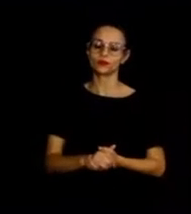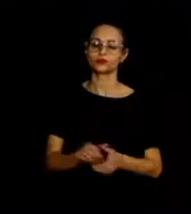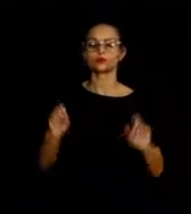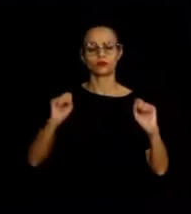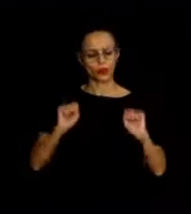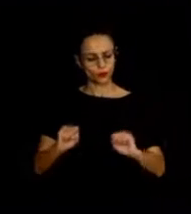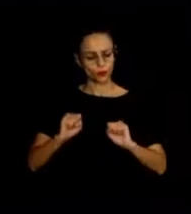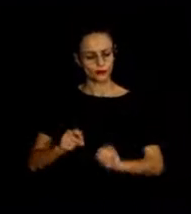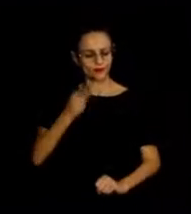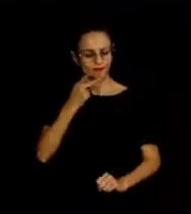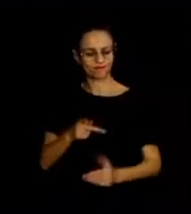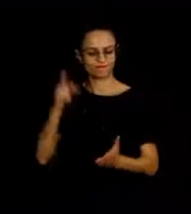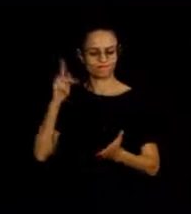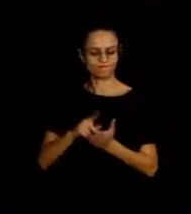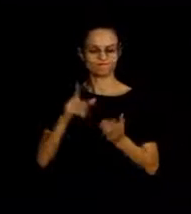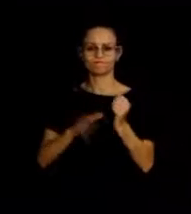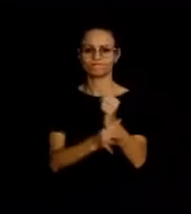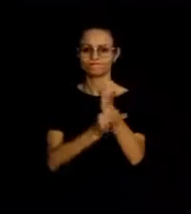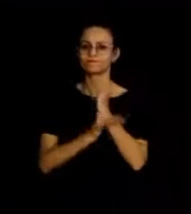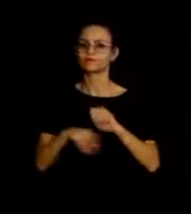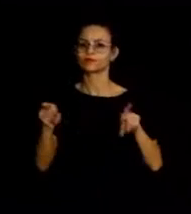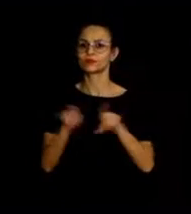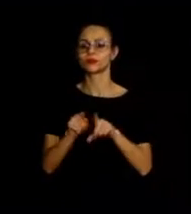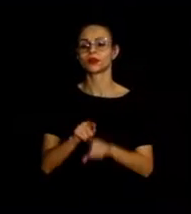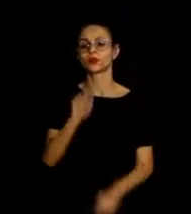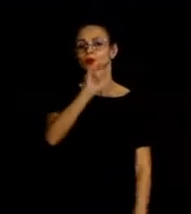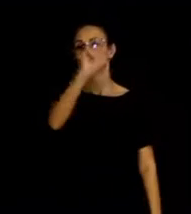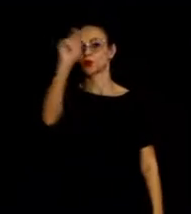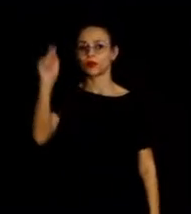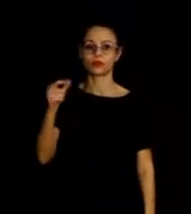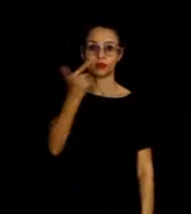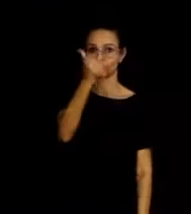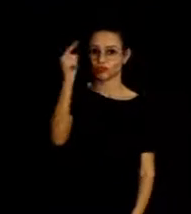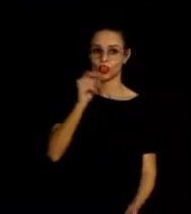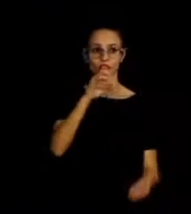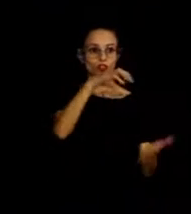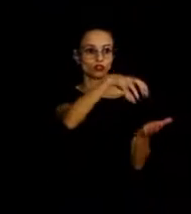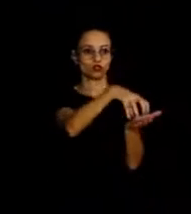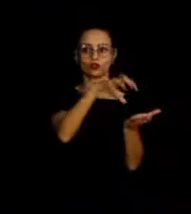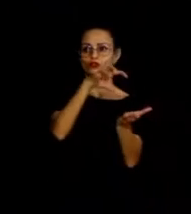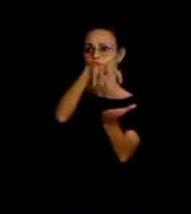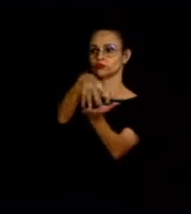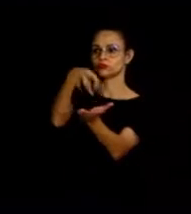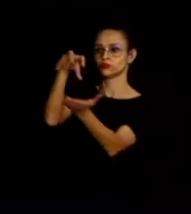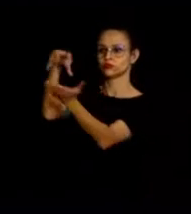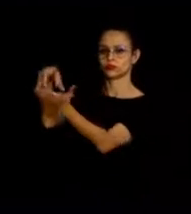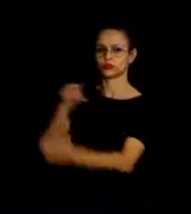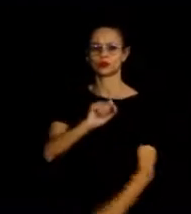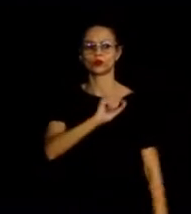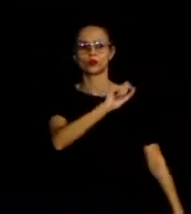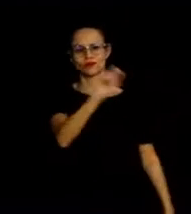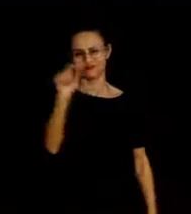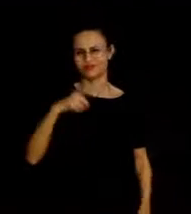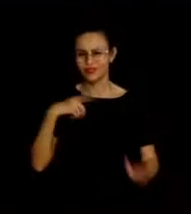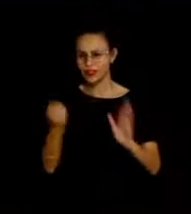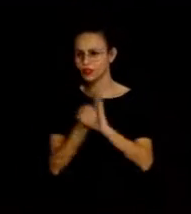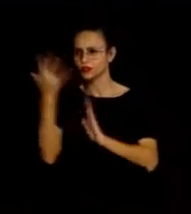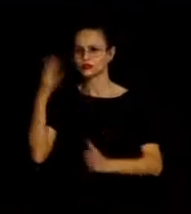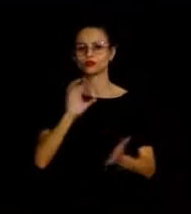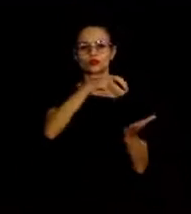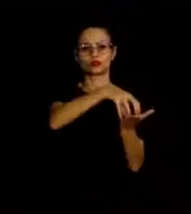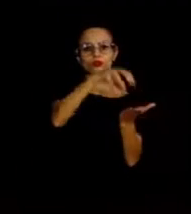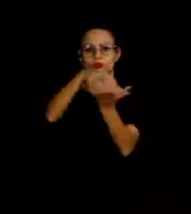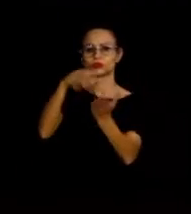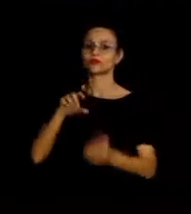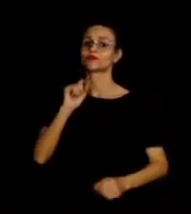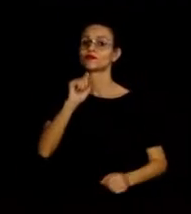também assegurar é que não há instituição que trabalhou no ar há tantas instituições que